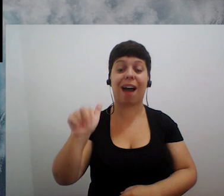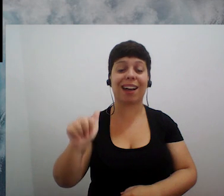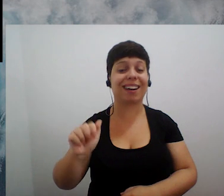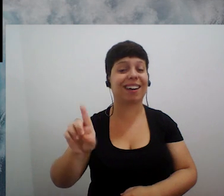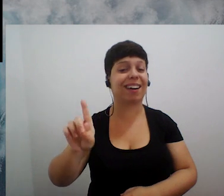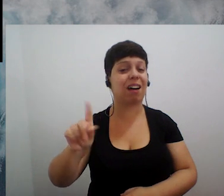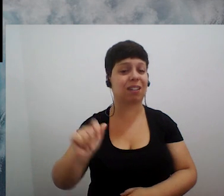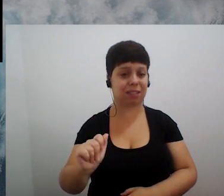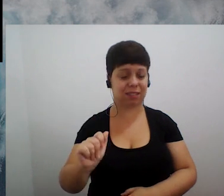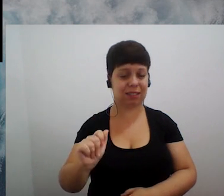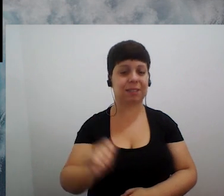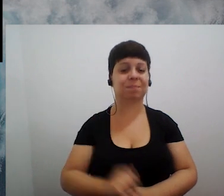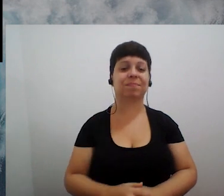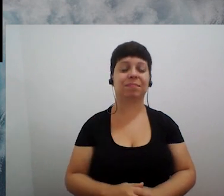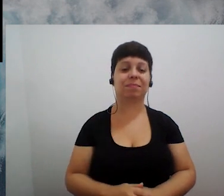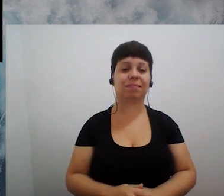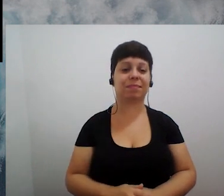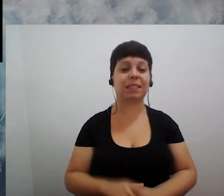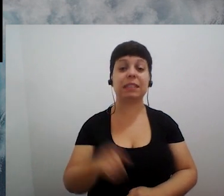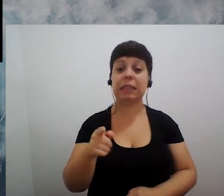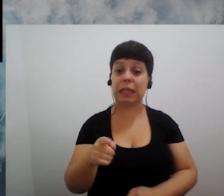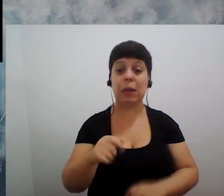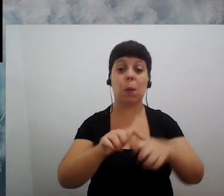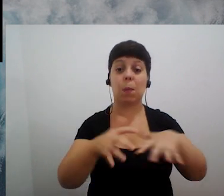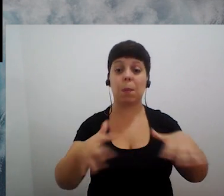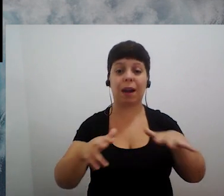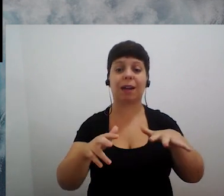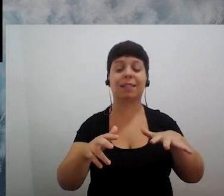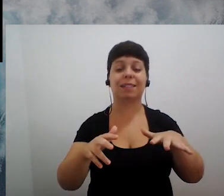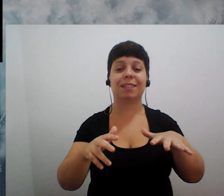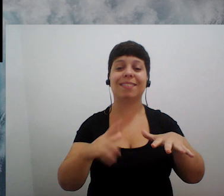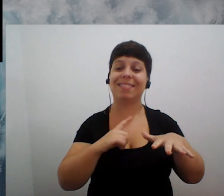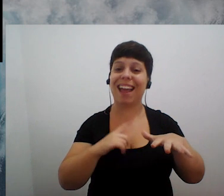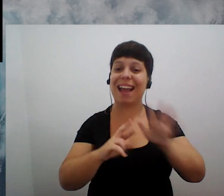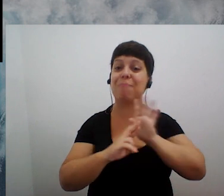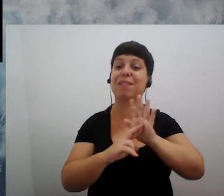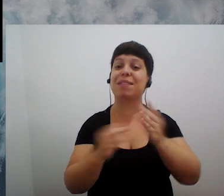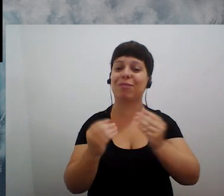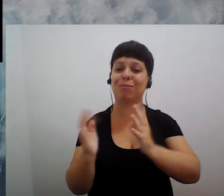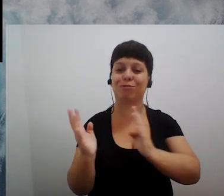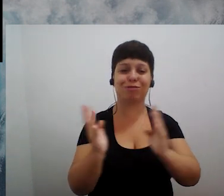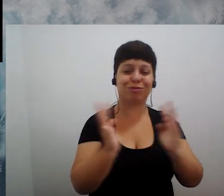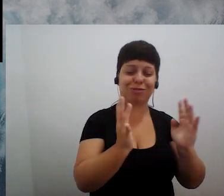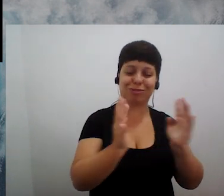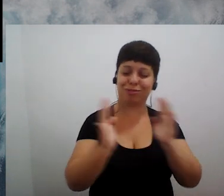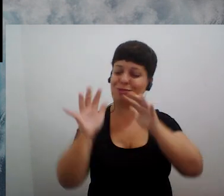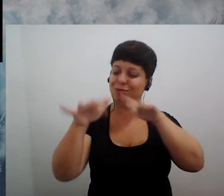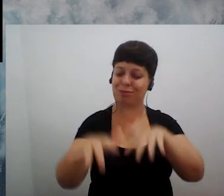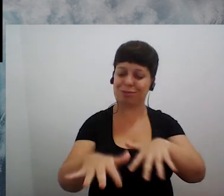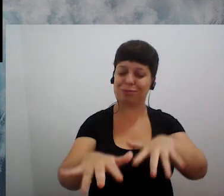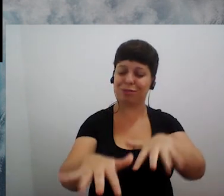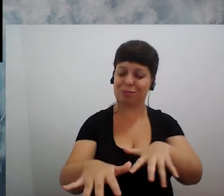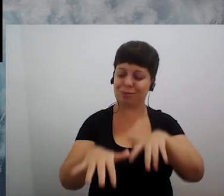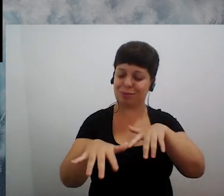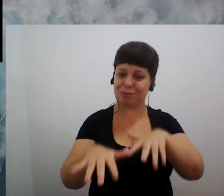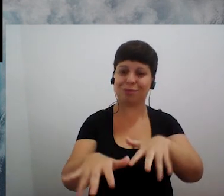sagrada, né, para nós, e está representado, entre outras coisas, no vai e vem do nosso samba. Espero que